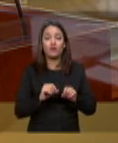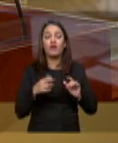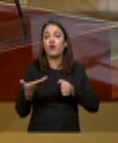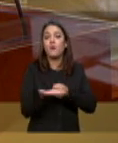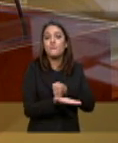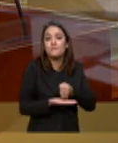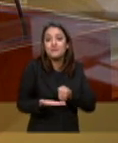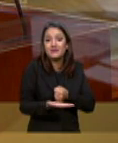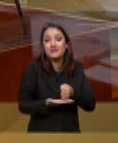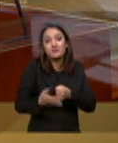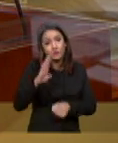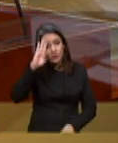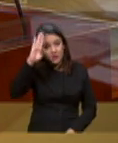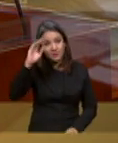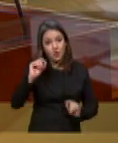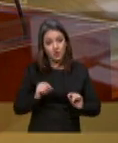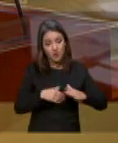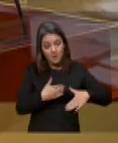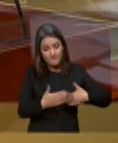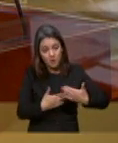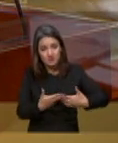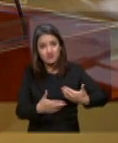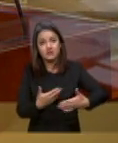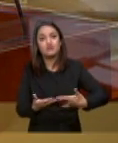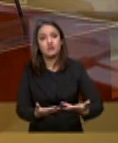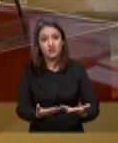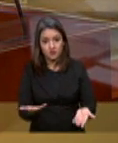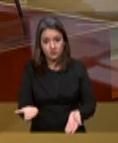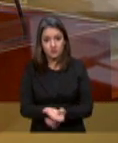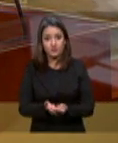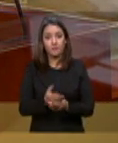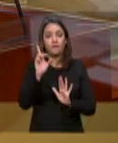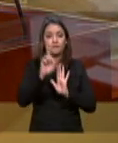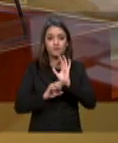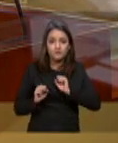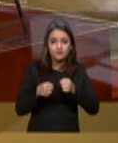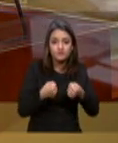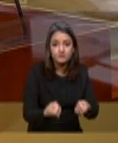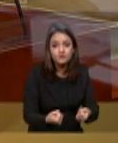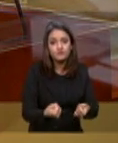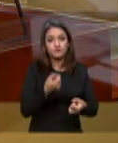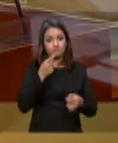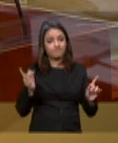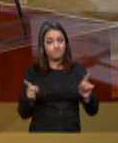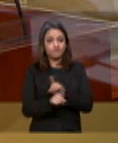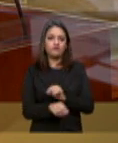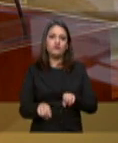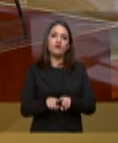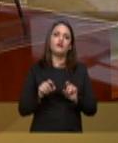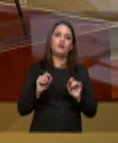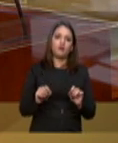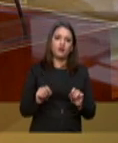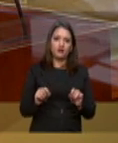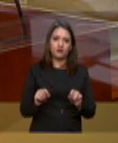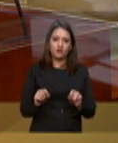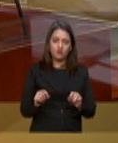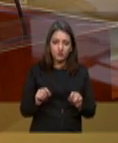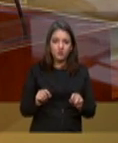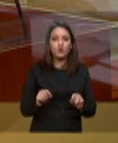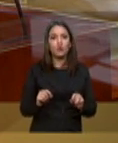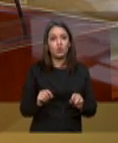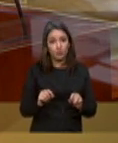princípios fundamentais o devido processo legal, a ampla defesa, o contraditório e a presunção de inocência, que são